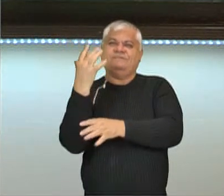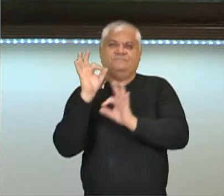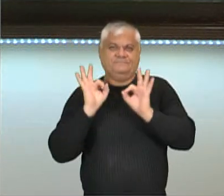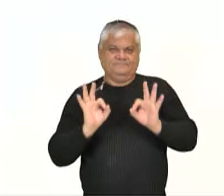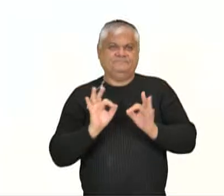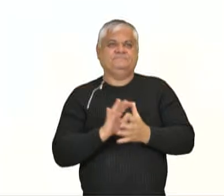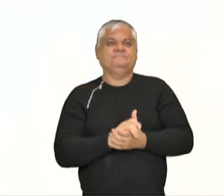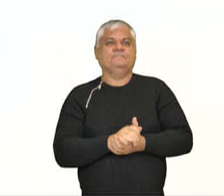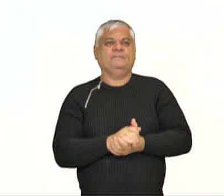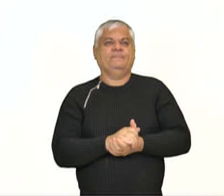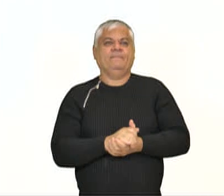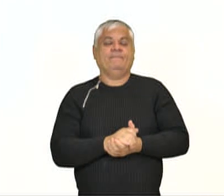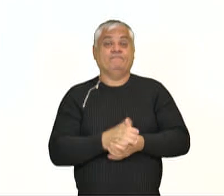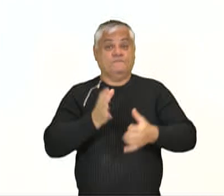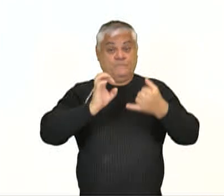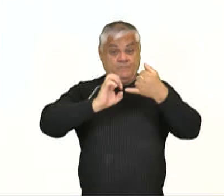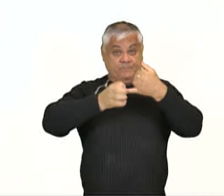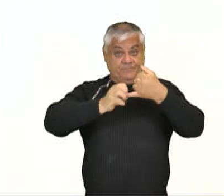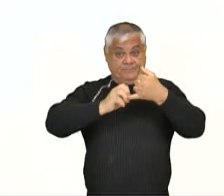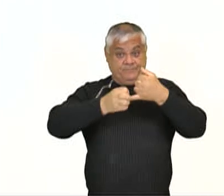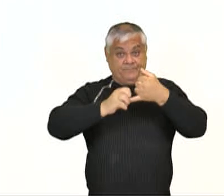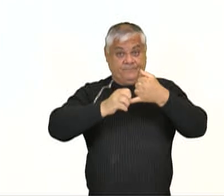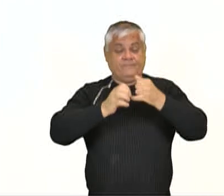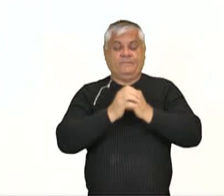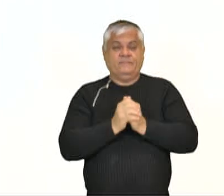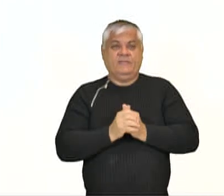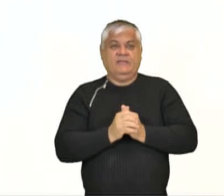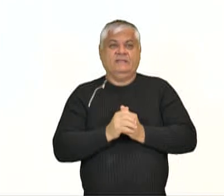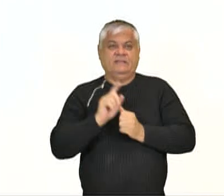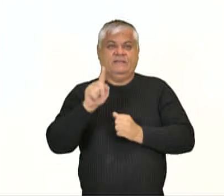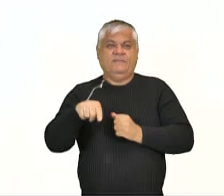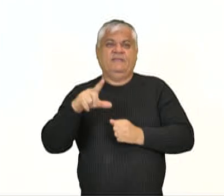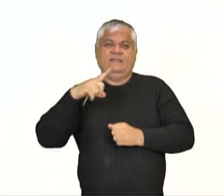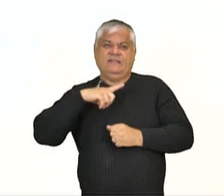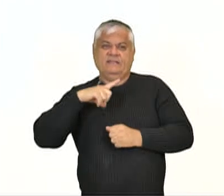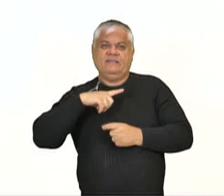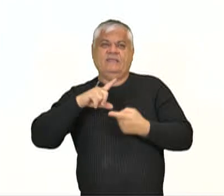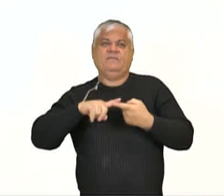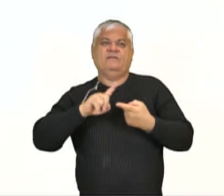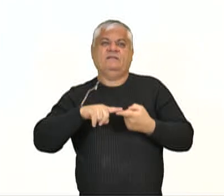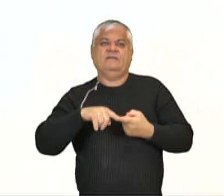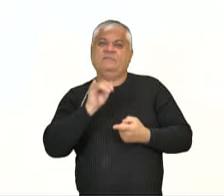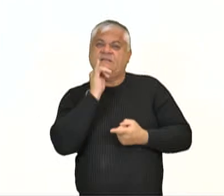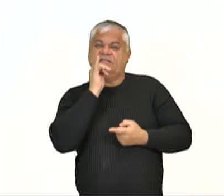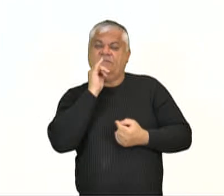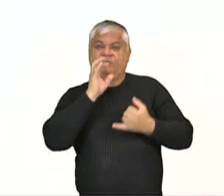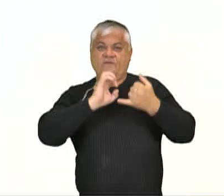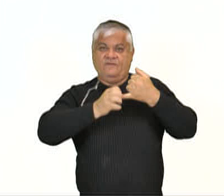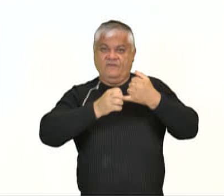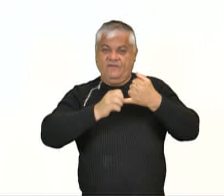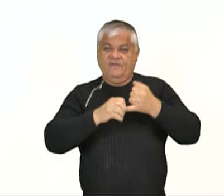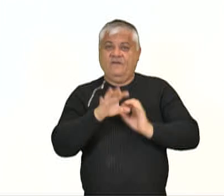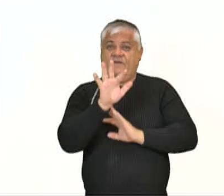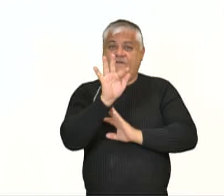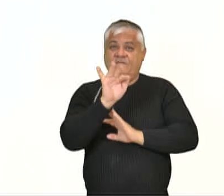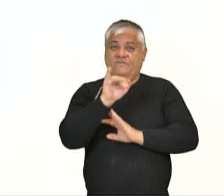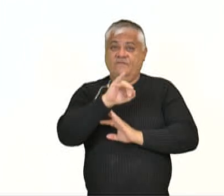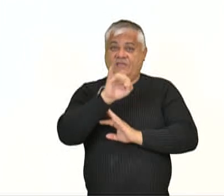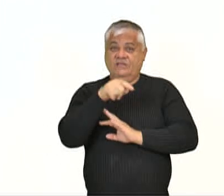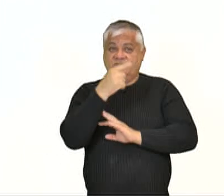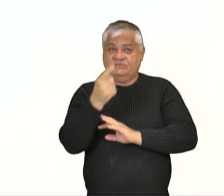bem. As sementes das leguminosas, então aqui a gente tem dois exemplos de semente, falando então